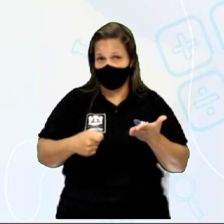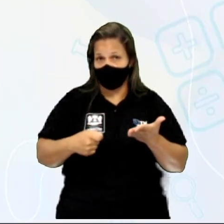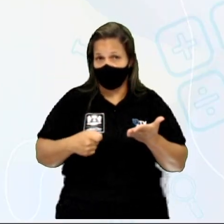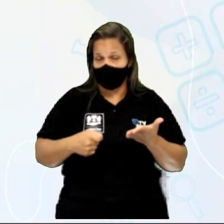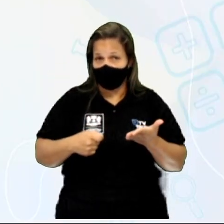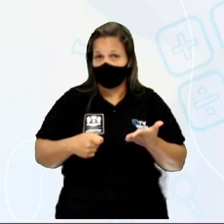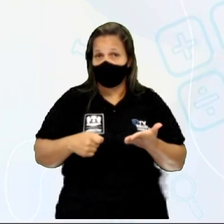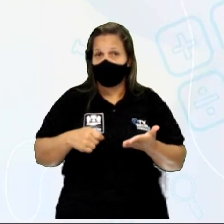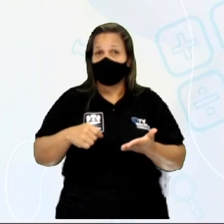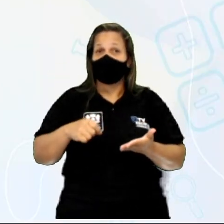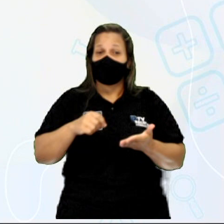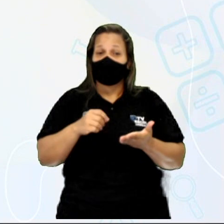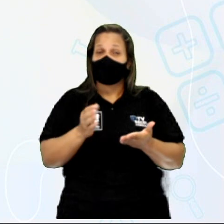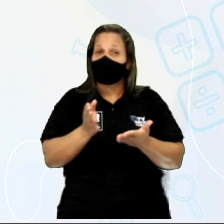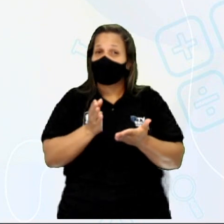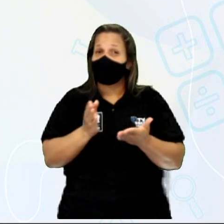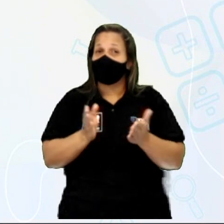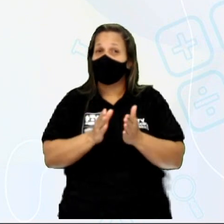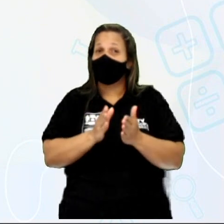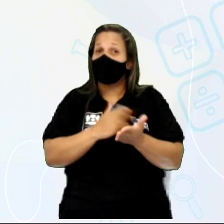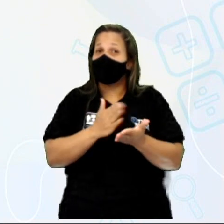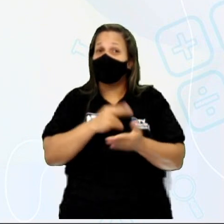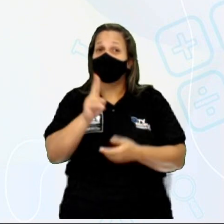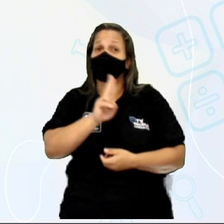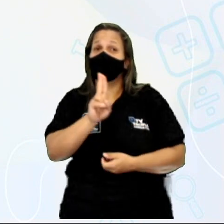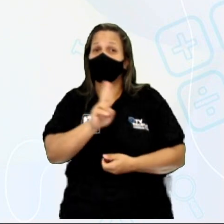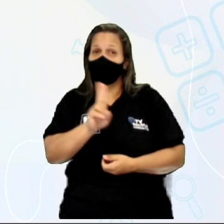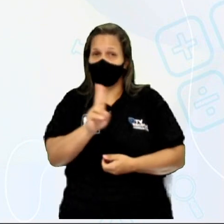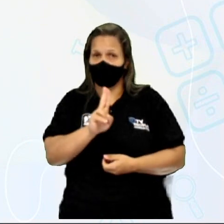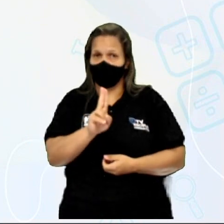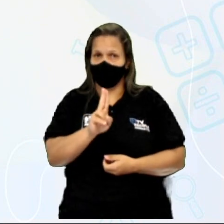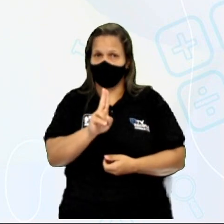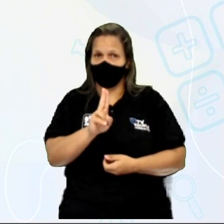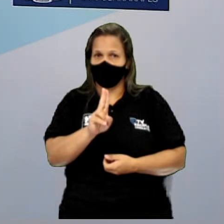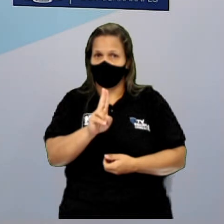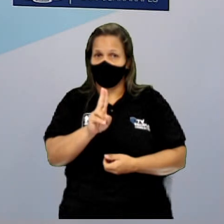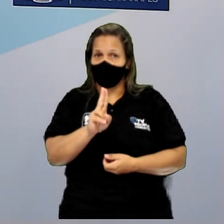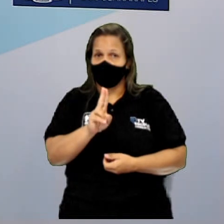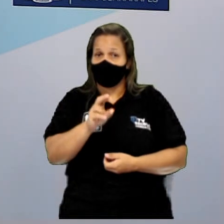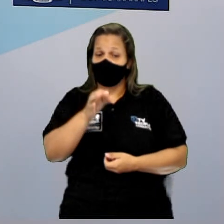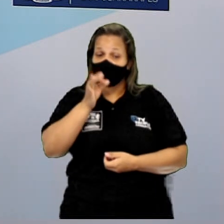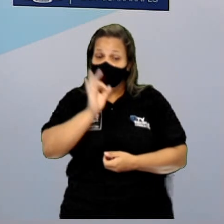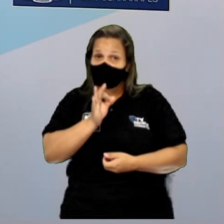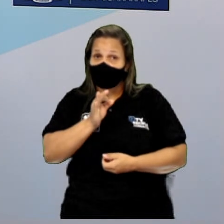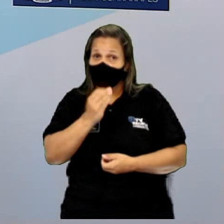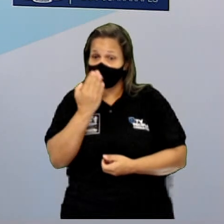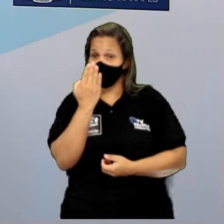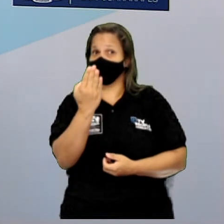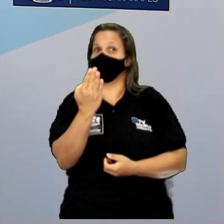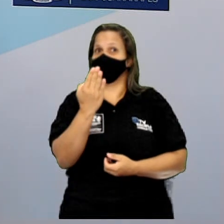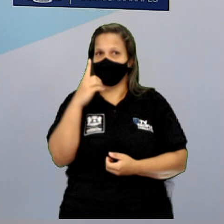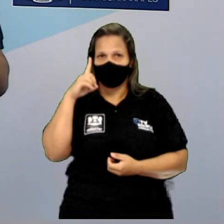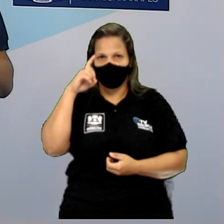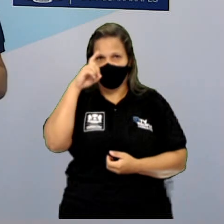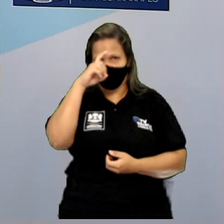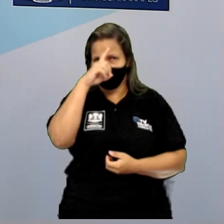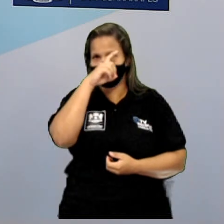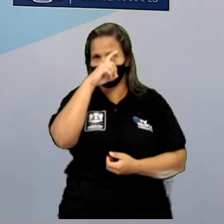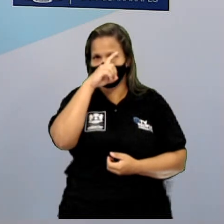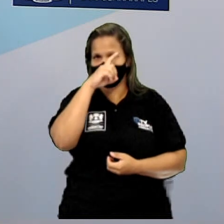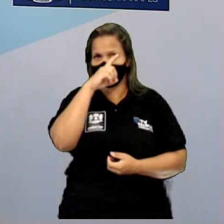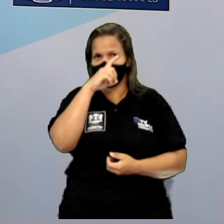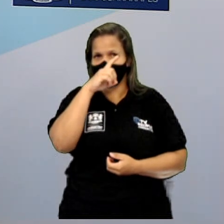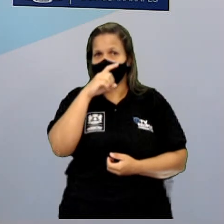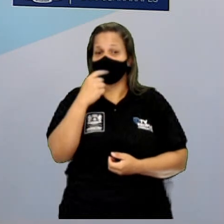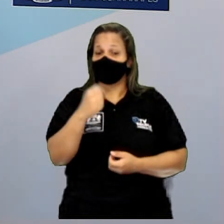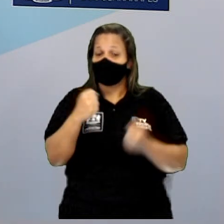forma que apareça na posição correta no espelho, certo? Esse é um desafio um pouquinho difícil, mas você vai precisar da ajuda de um espelho